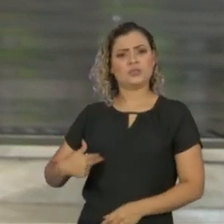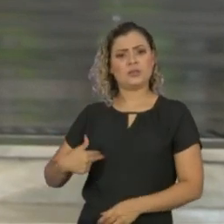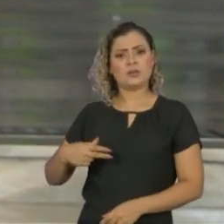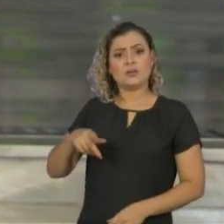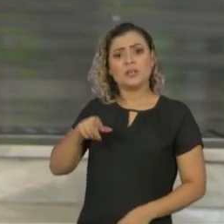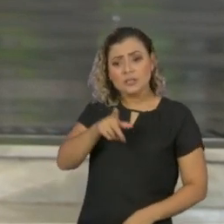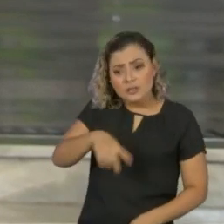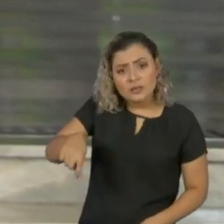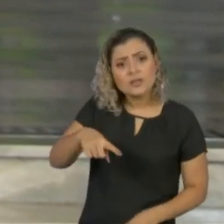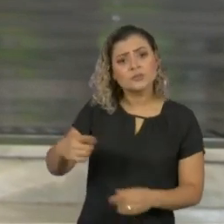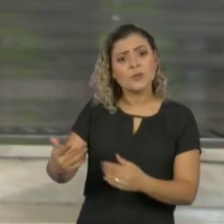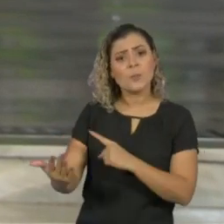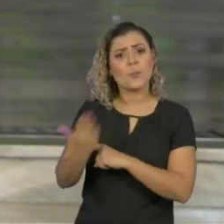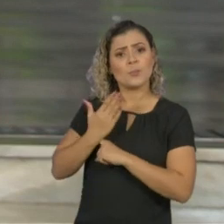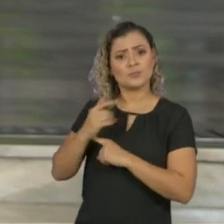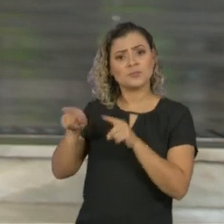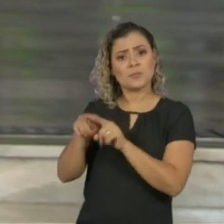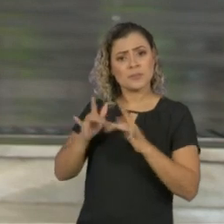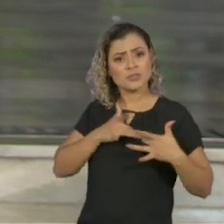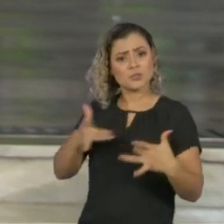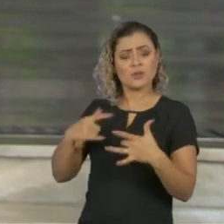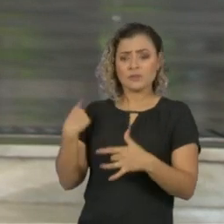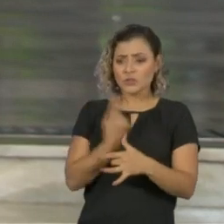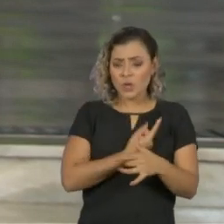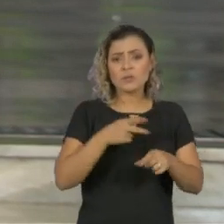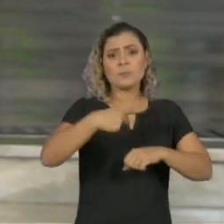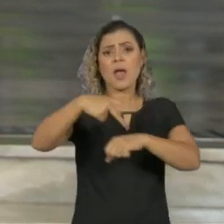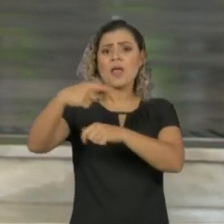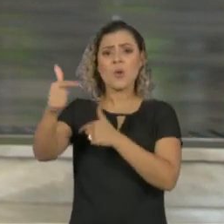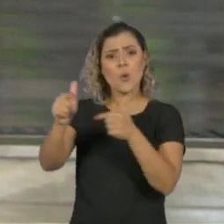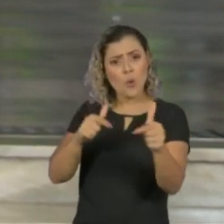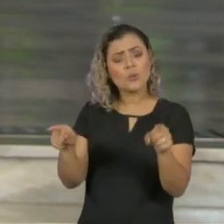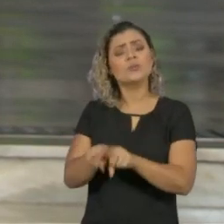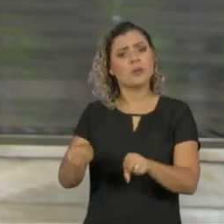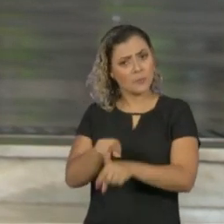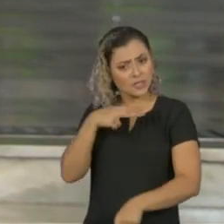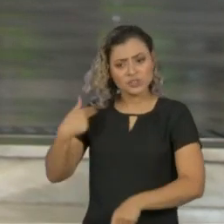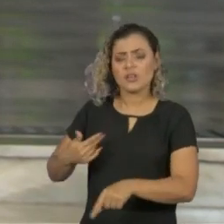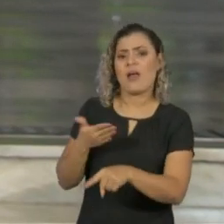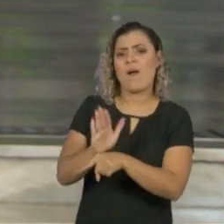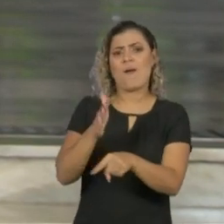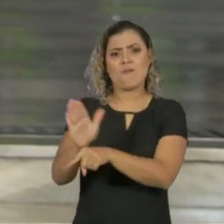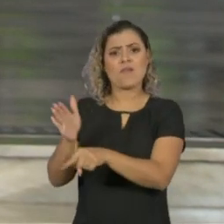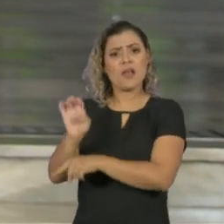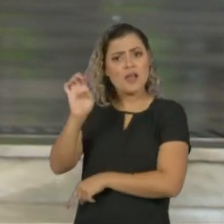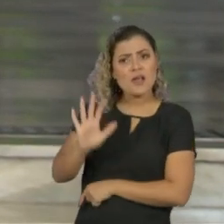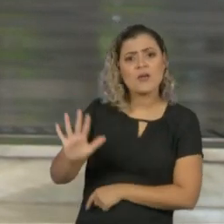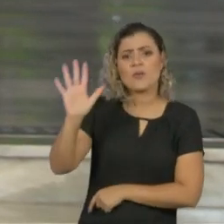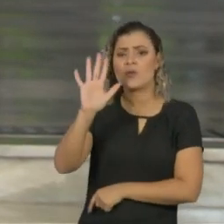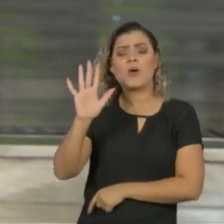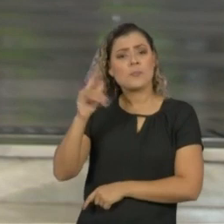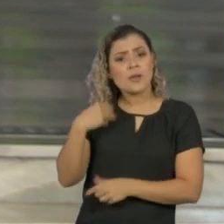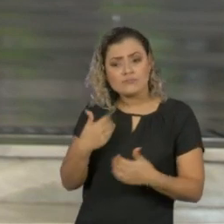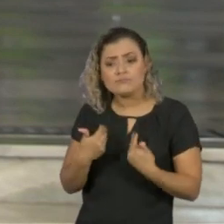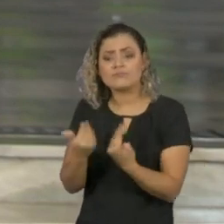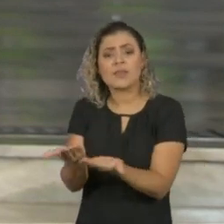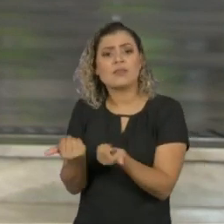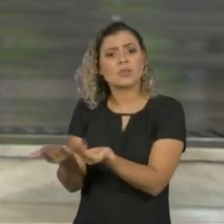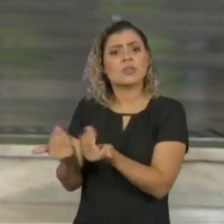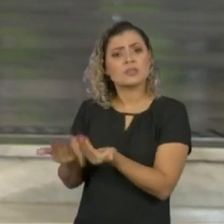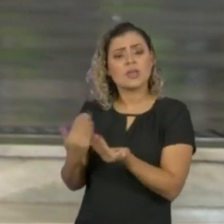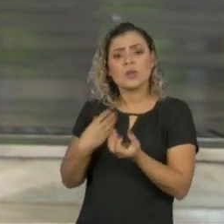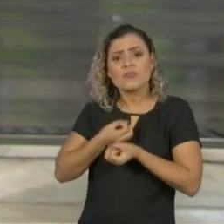têm demonstrado solidariedade a nós e a outras populações, notadamente na Europa, oferecendo